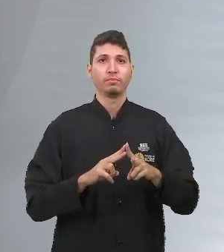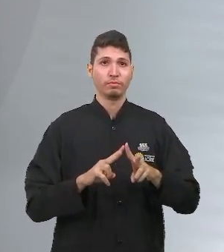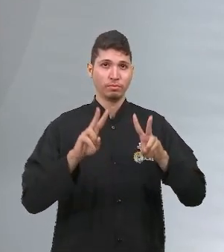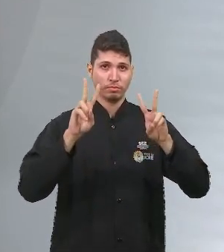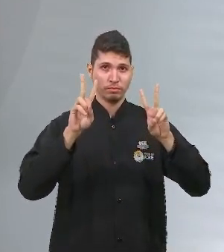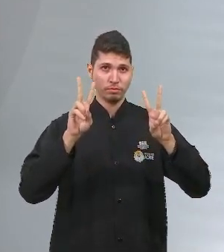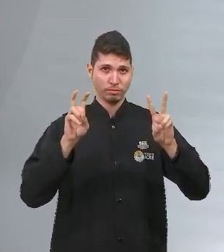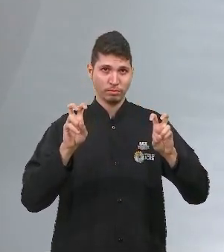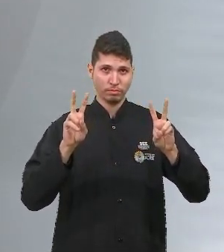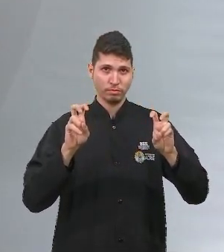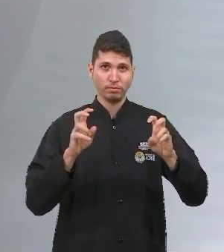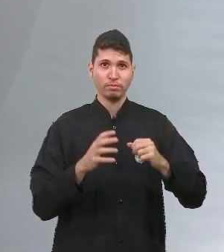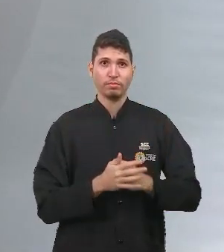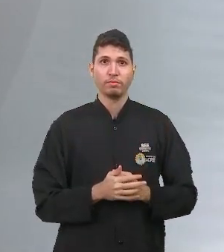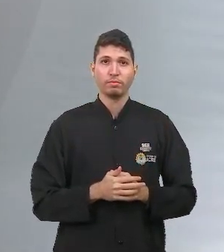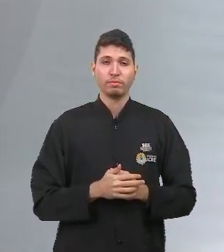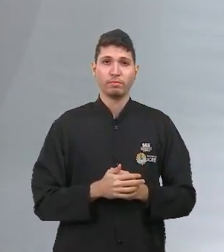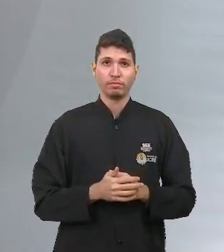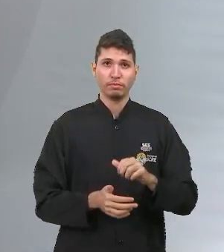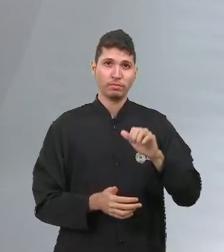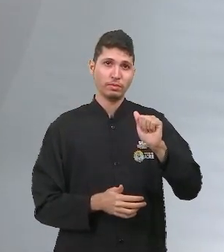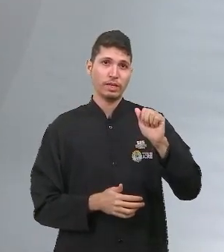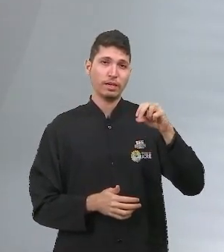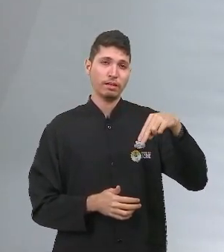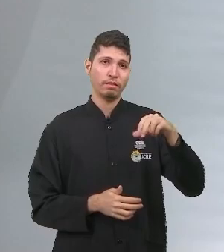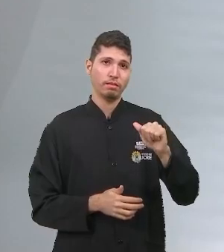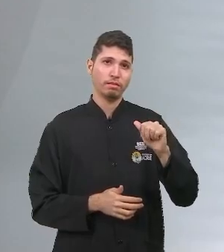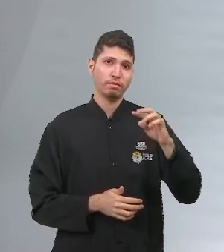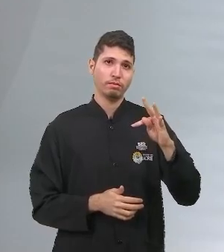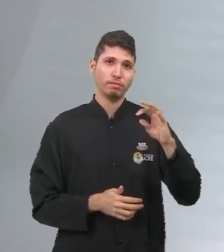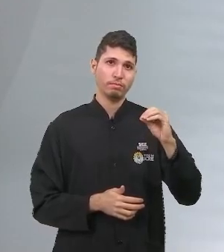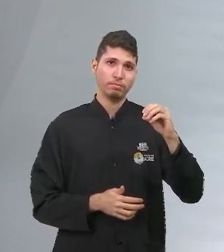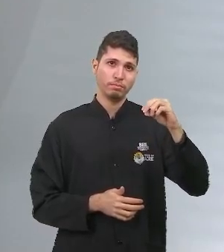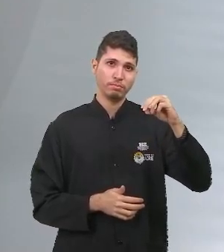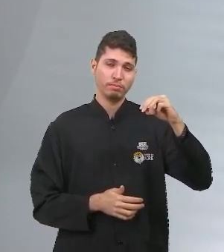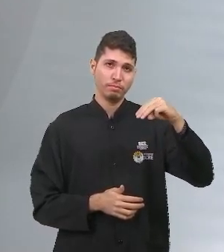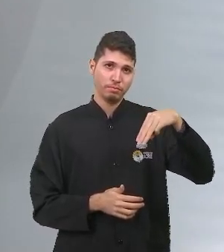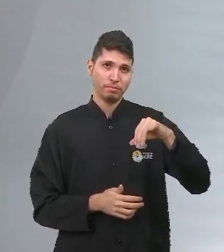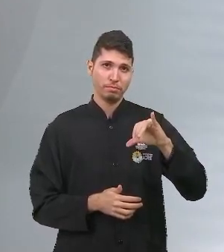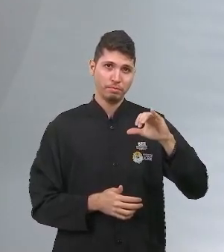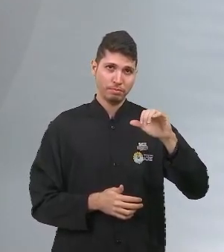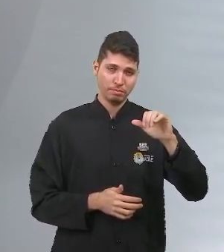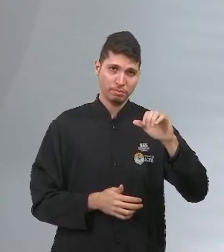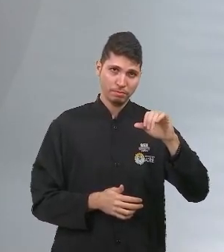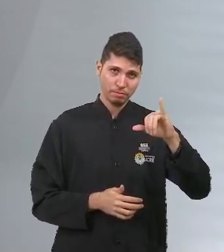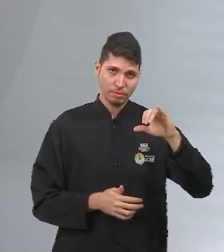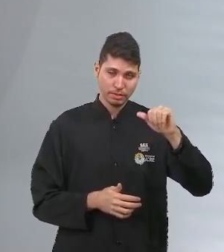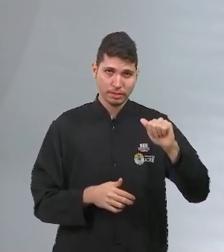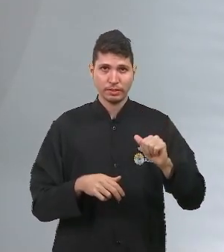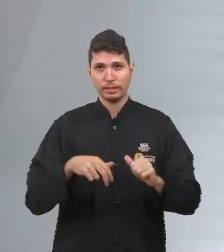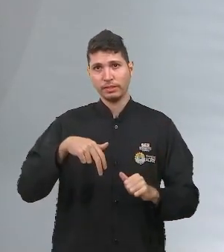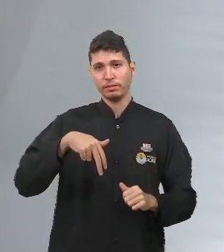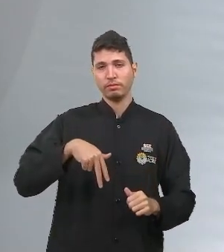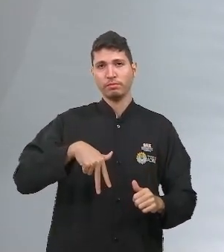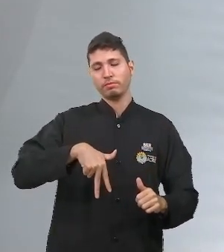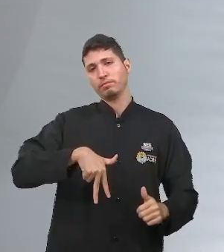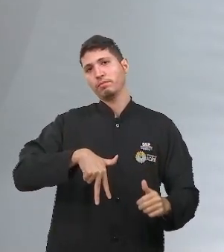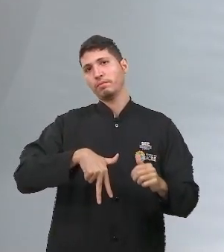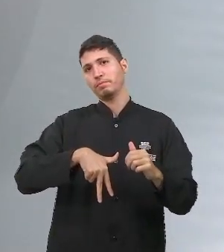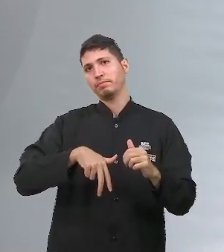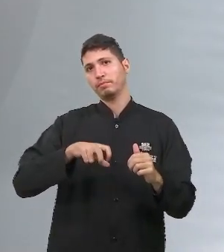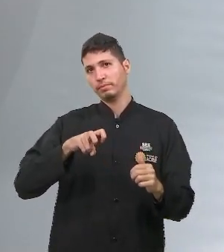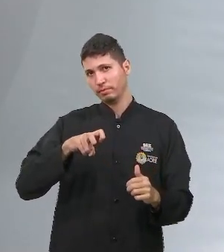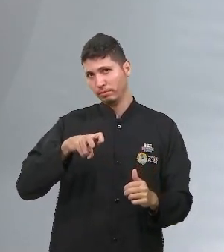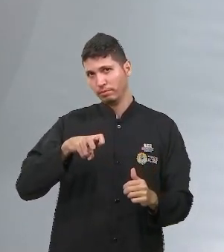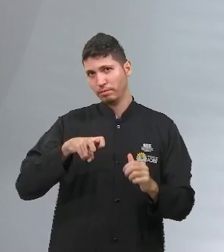vai ser sobre anatomia e fisiologia animal, ok? É um dos assuntos que mais